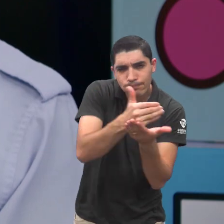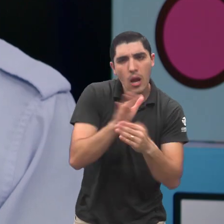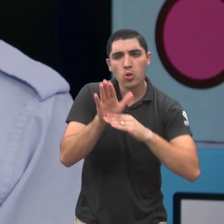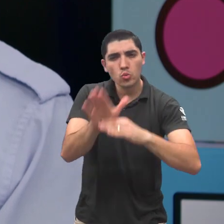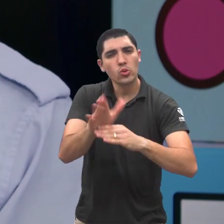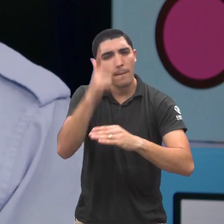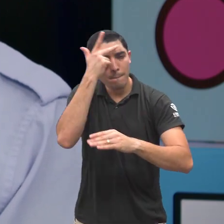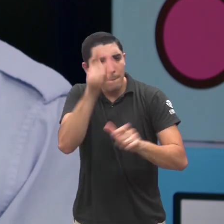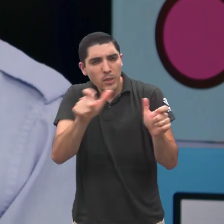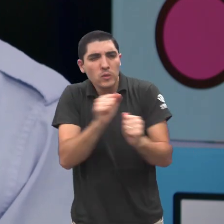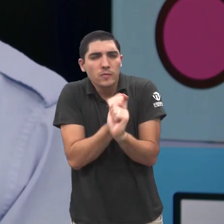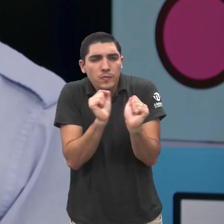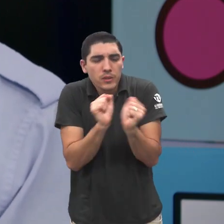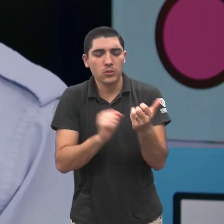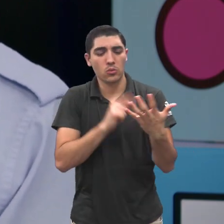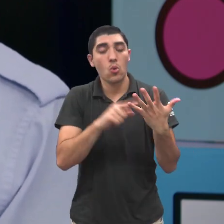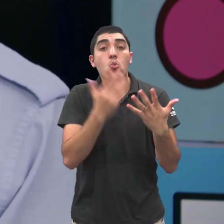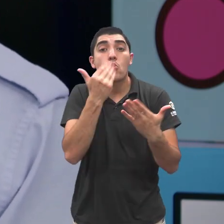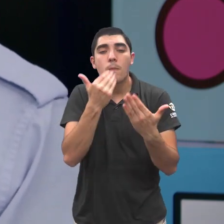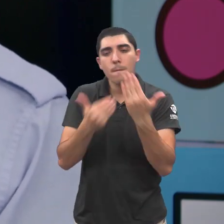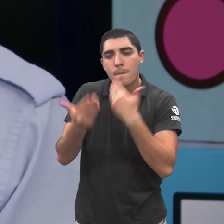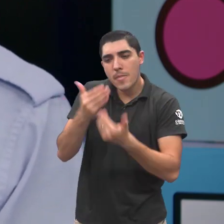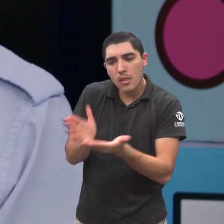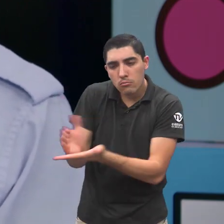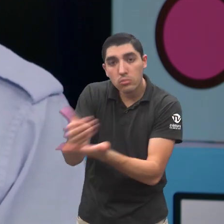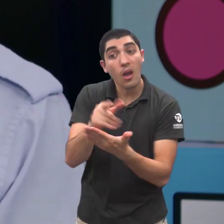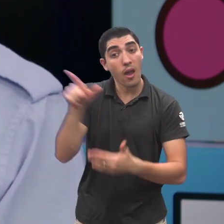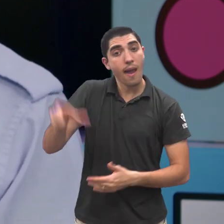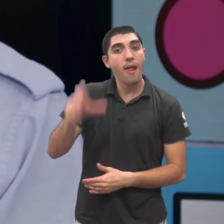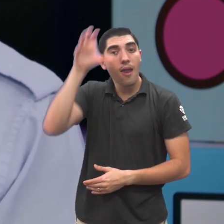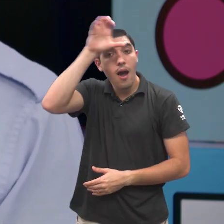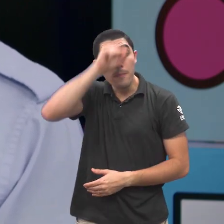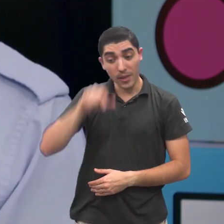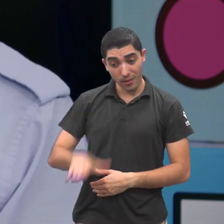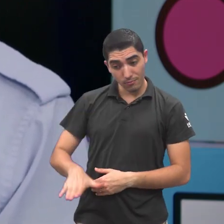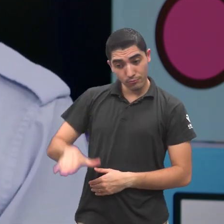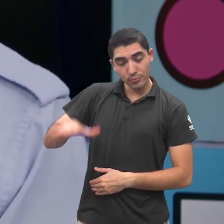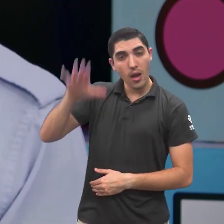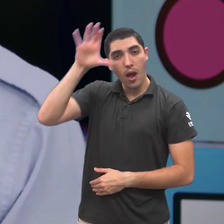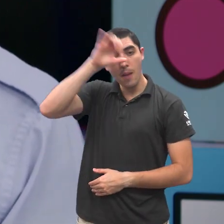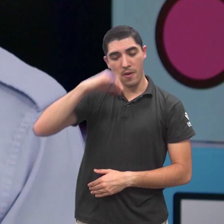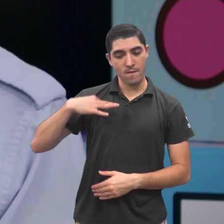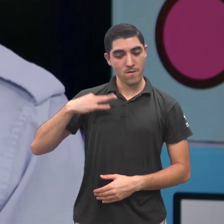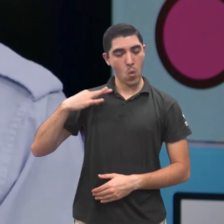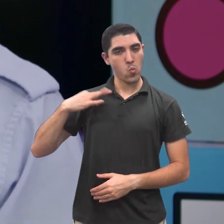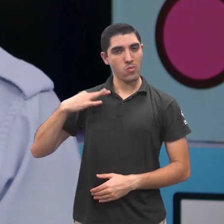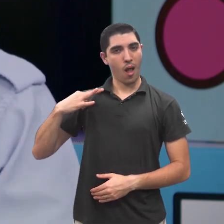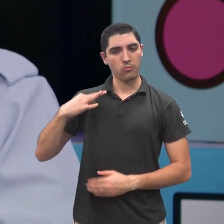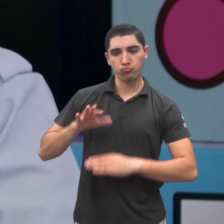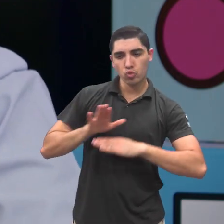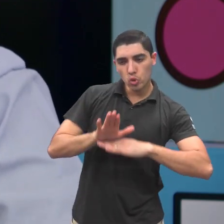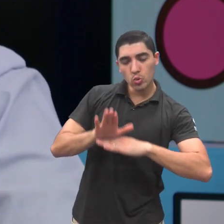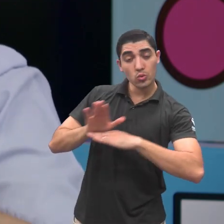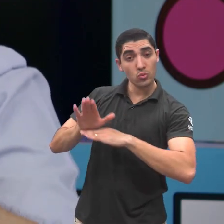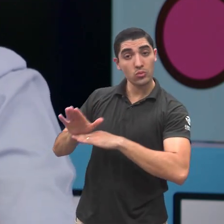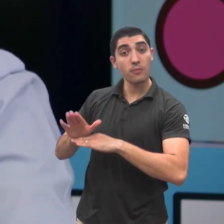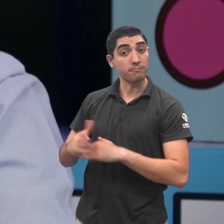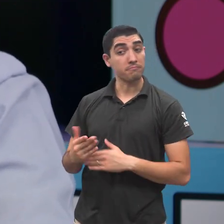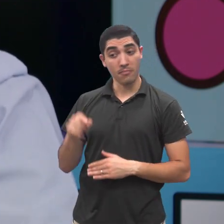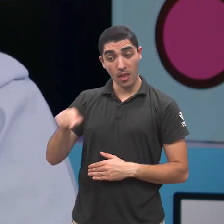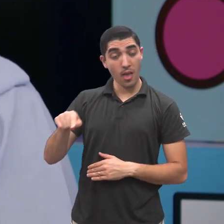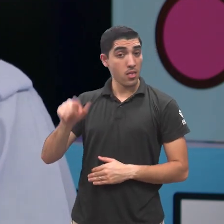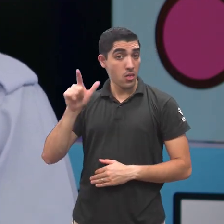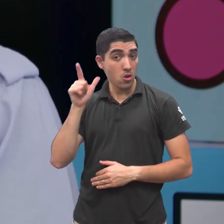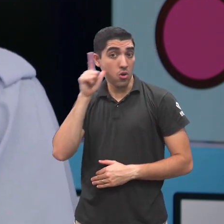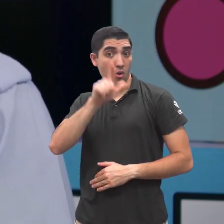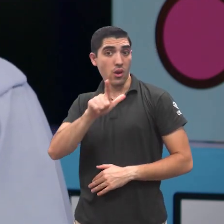Então já vai formando aquela cultura do trabalho voluntário, né? Sim. Aquele espírito altruísta. E isso vai dar a